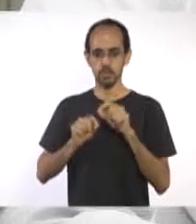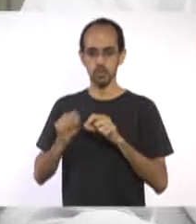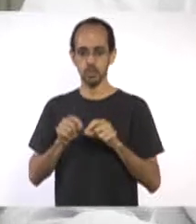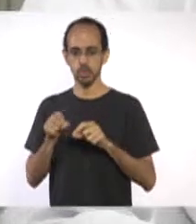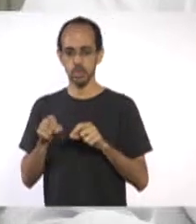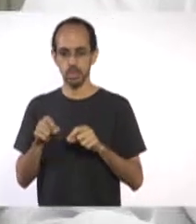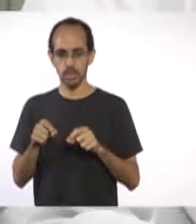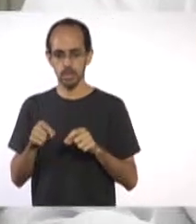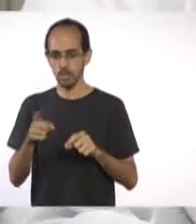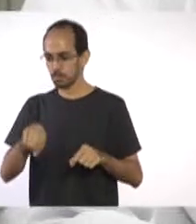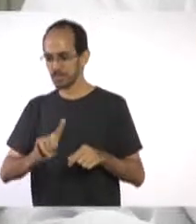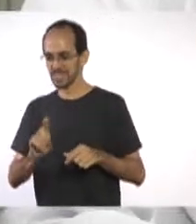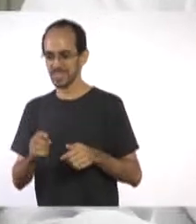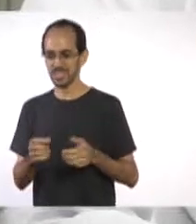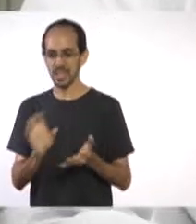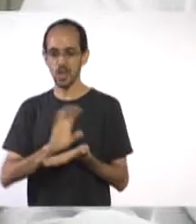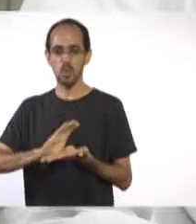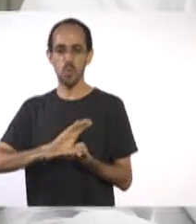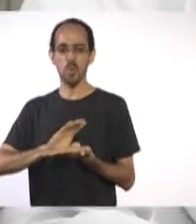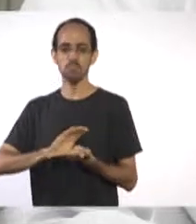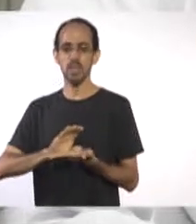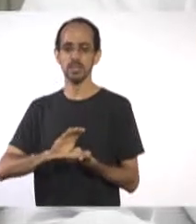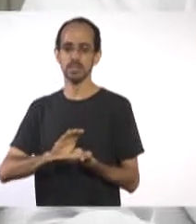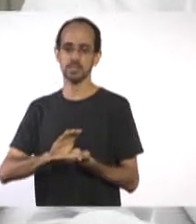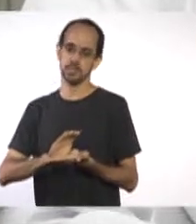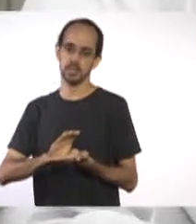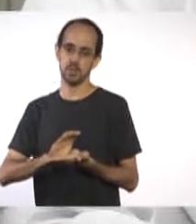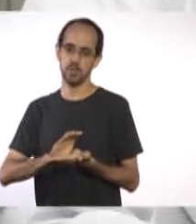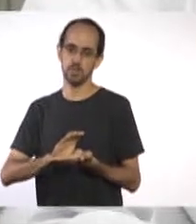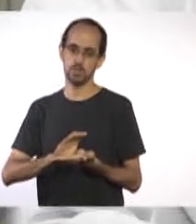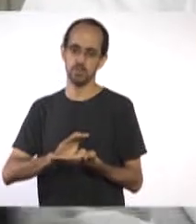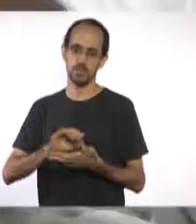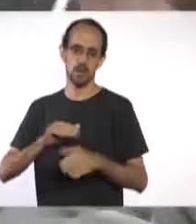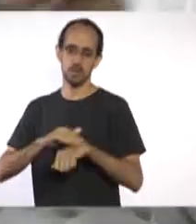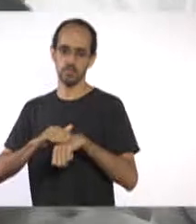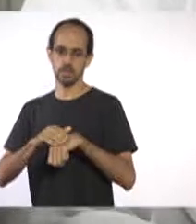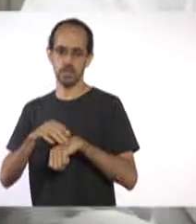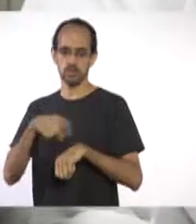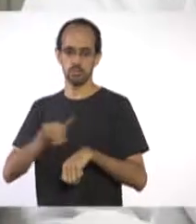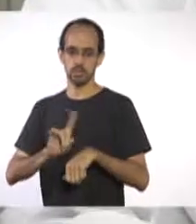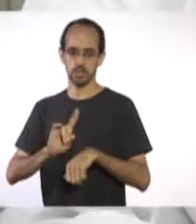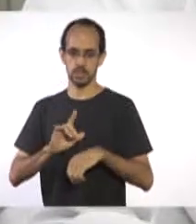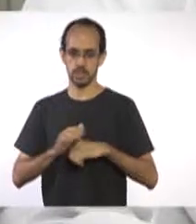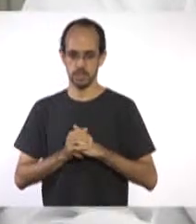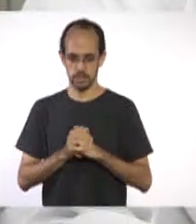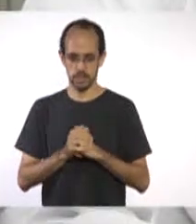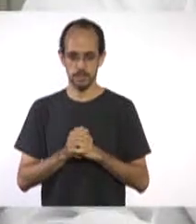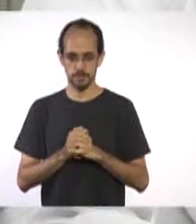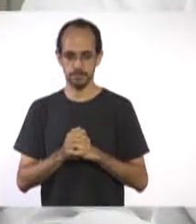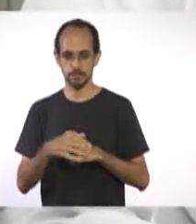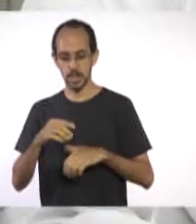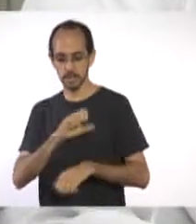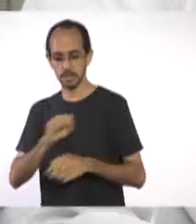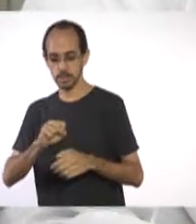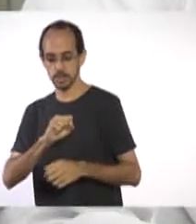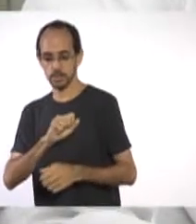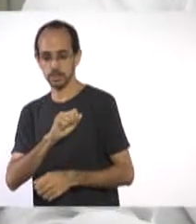o assunto à comissão propriamente. Eu acho que poderia ser feita de outra forma, acho até que a Comissão de Segurança Pública, de fato, tem